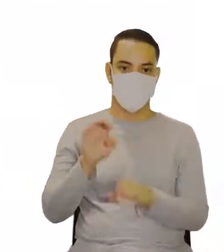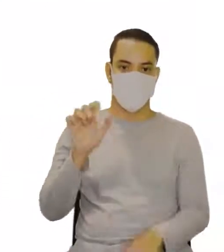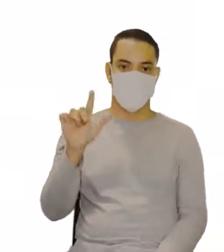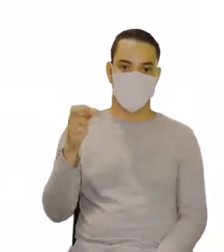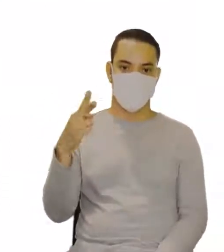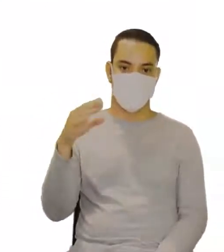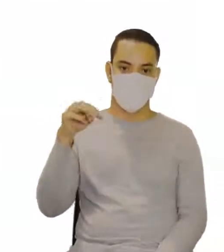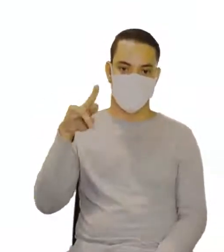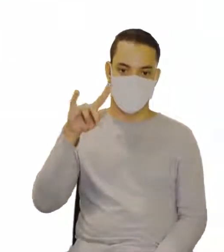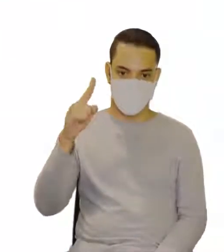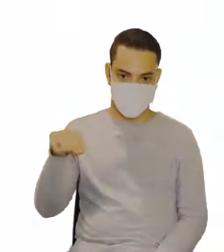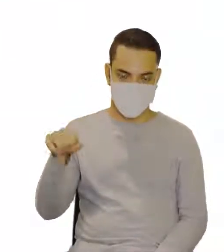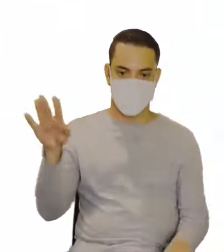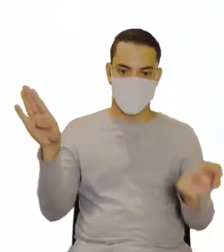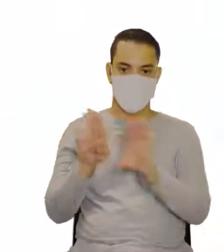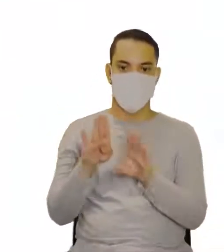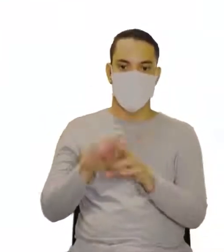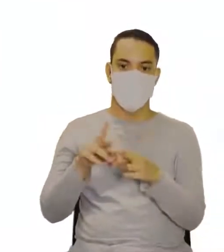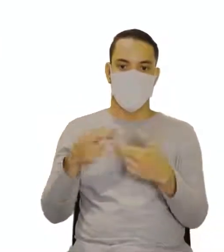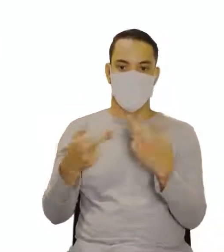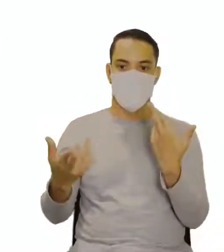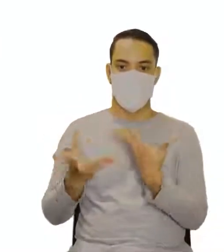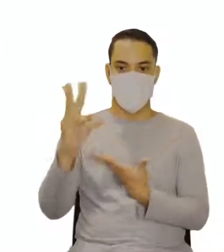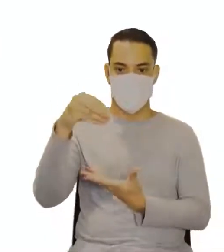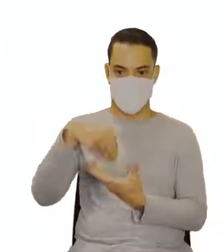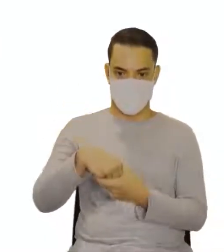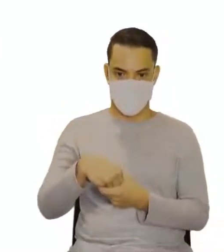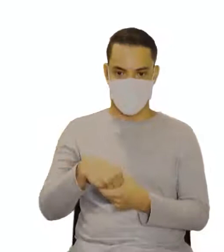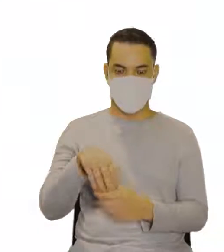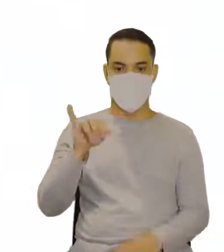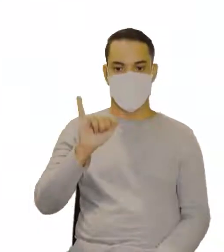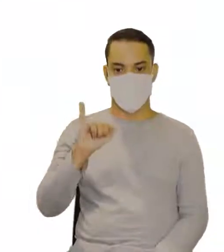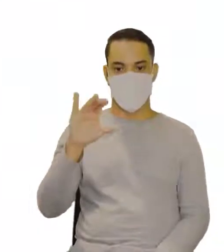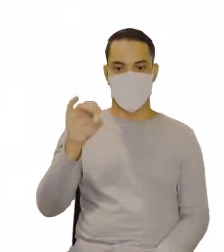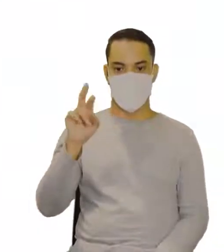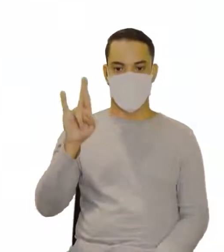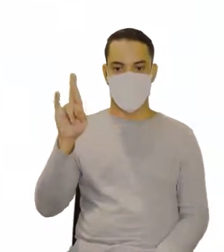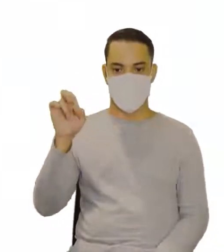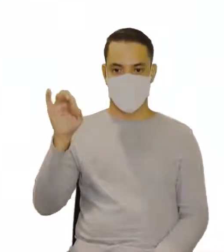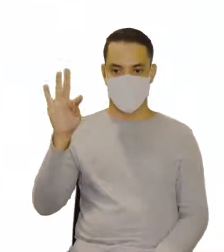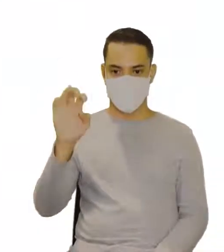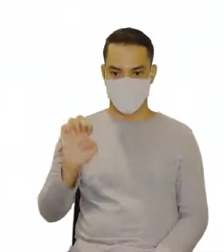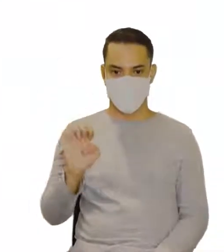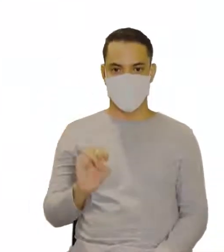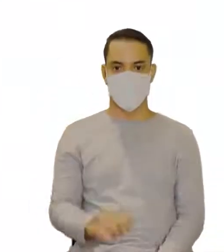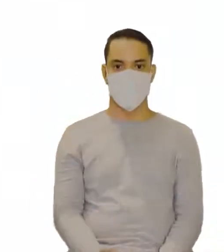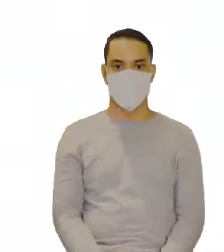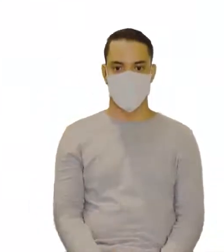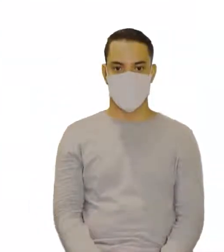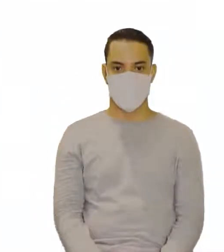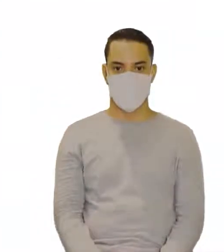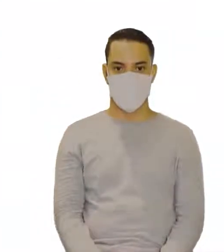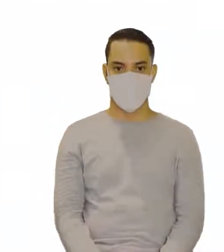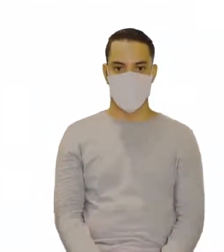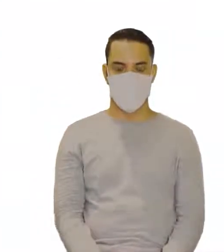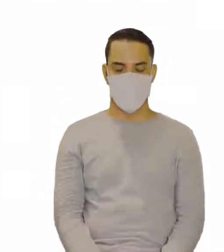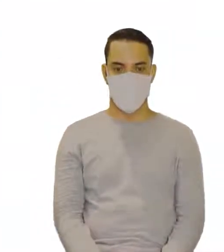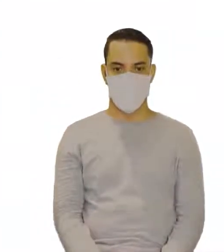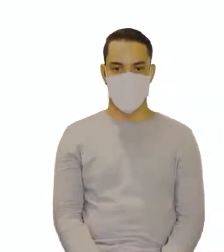equivalente, resistência interna equivalente e a corrente, ok? Então vamos lá. Como é que nós